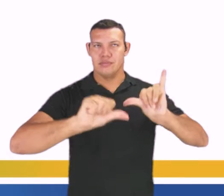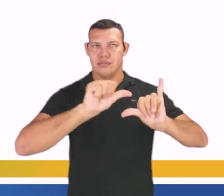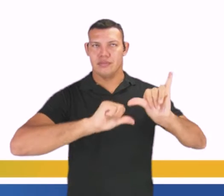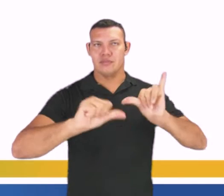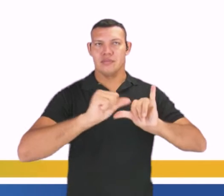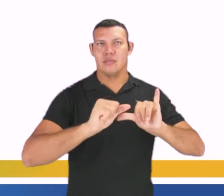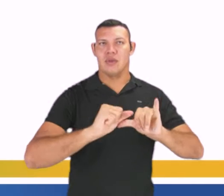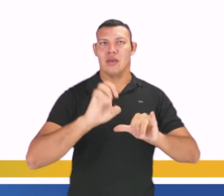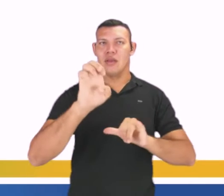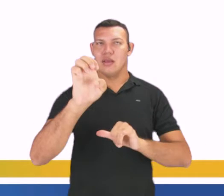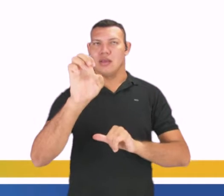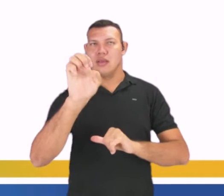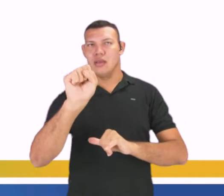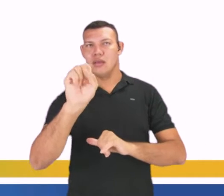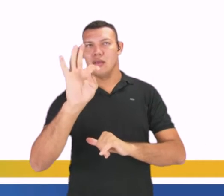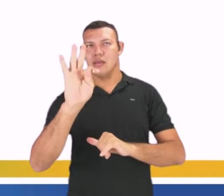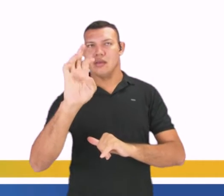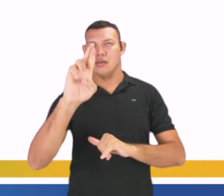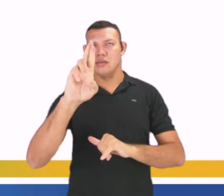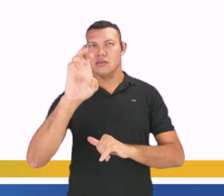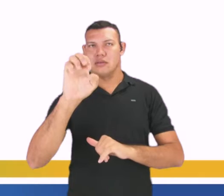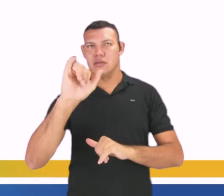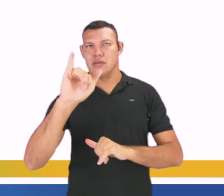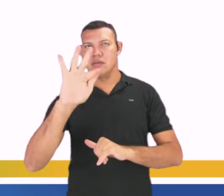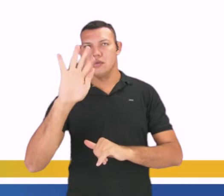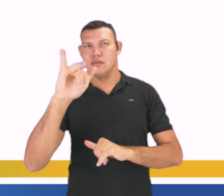e reação de oxidação e redução.